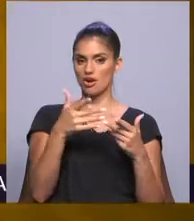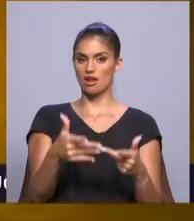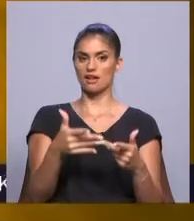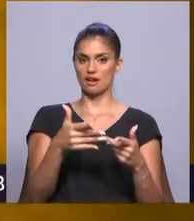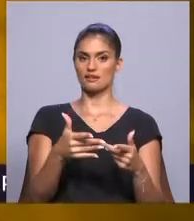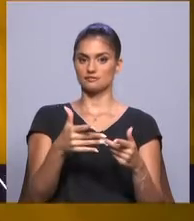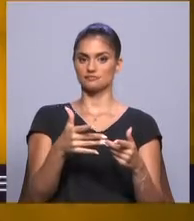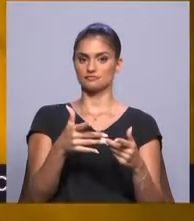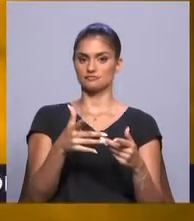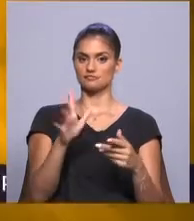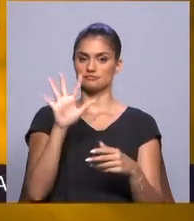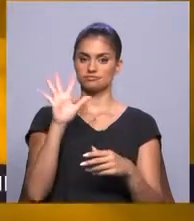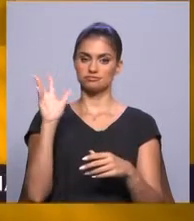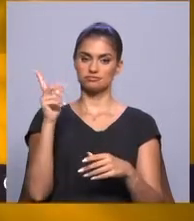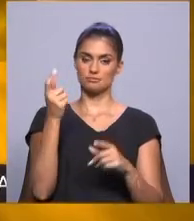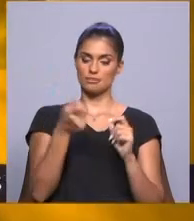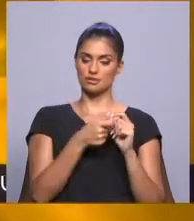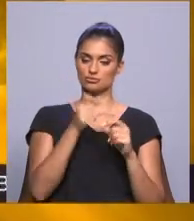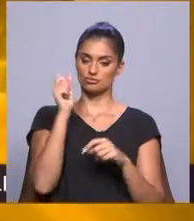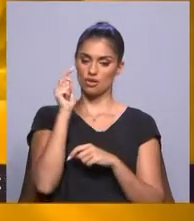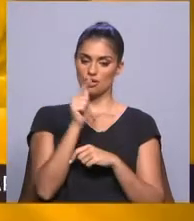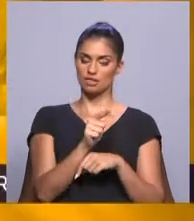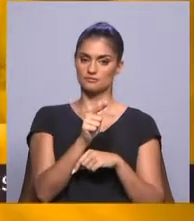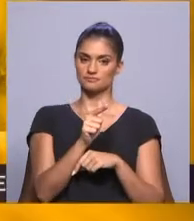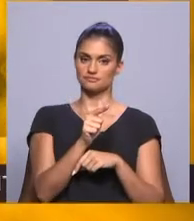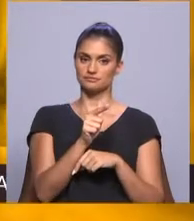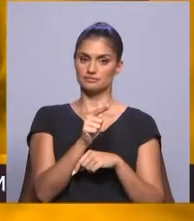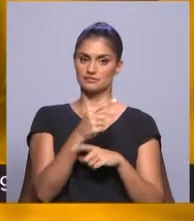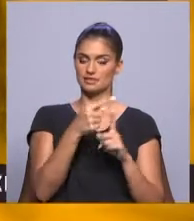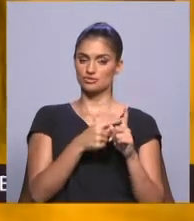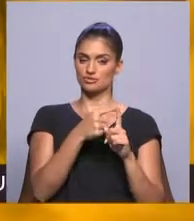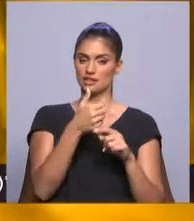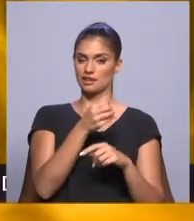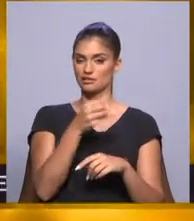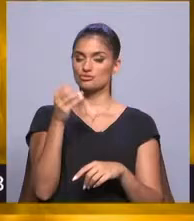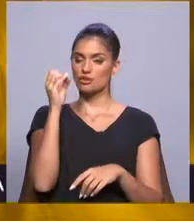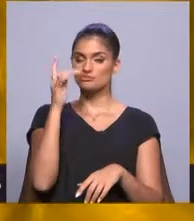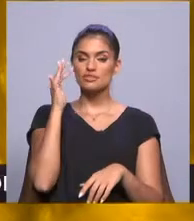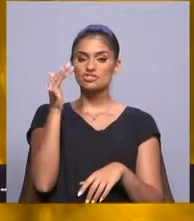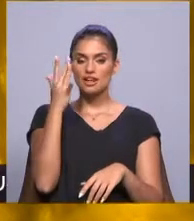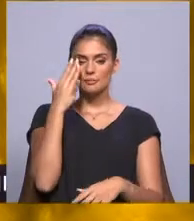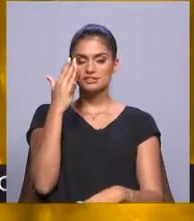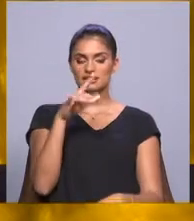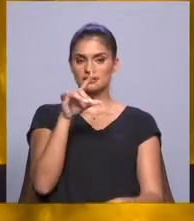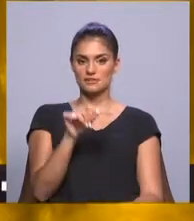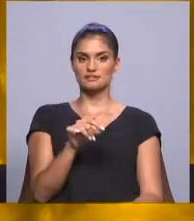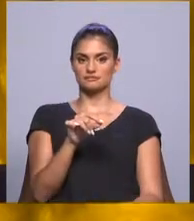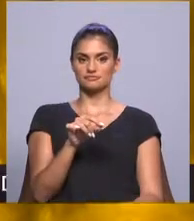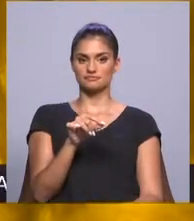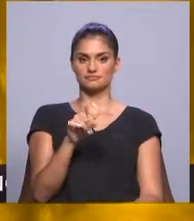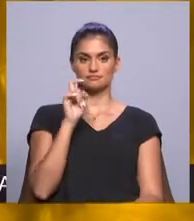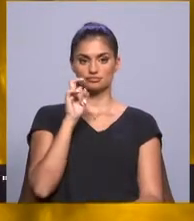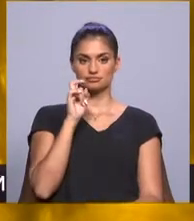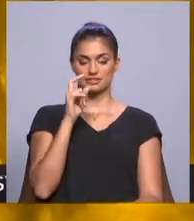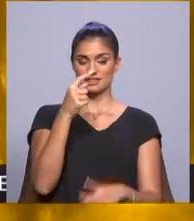nave, esta sonda, chegar tão perto do Sol, teve que sobreviver para já a temperaturas de 500 graus. Sim, Imagina a capacidade daquele escudo térmico.